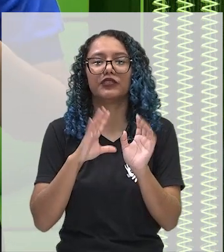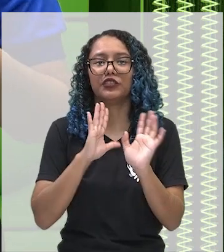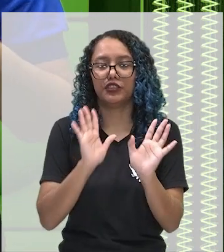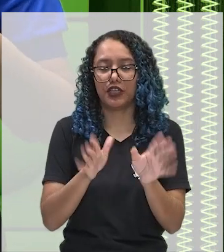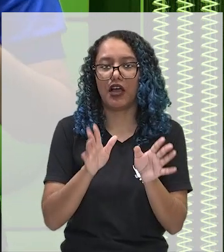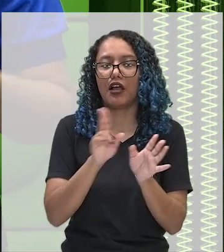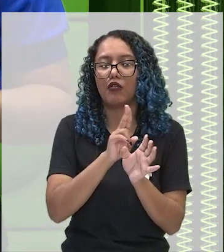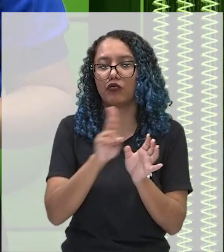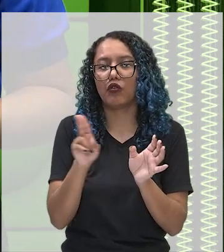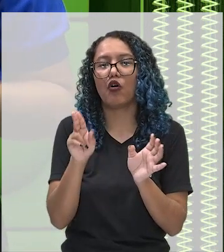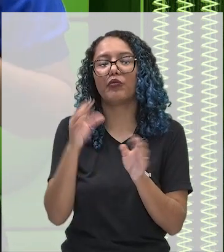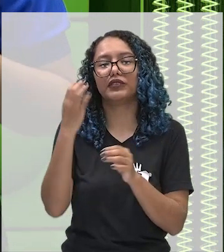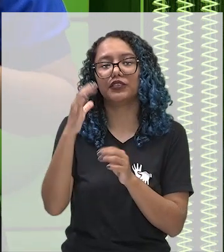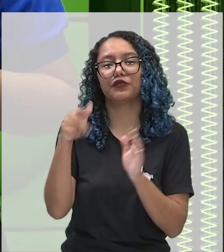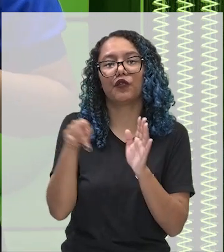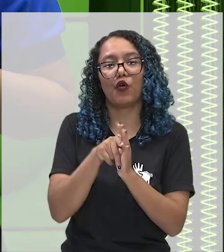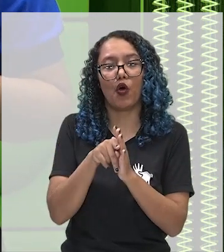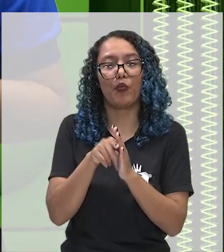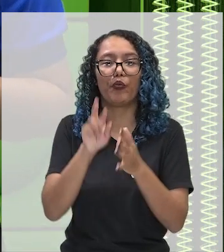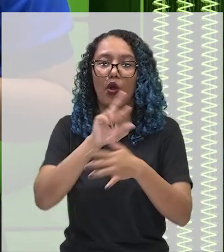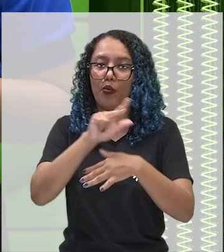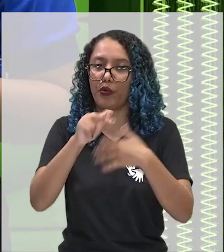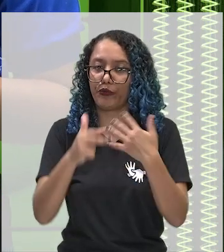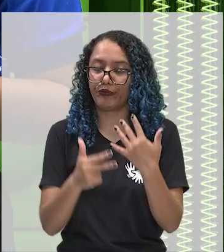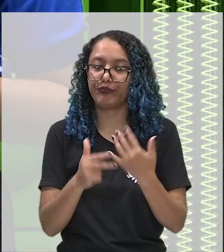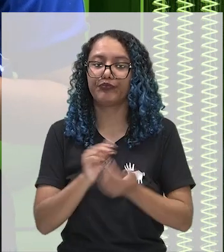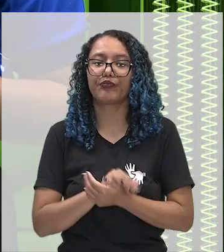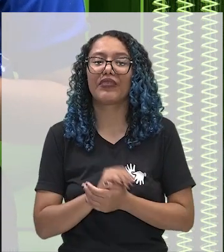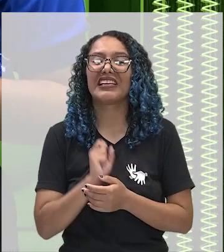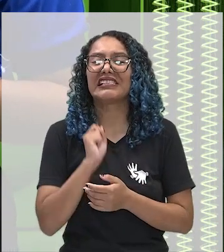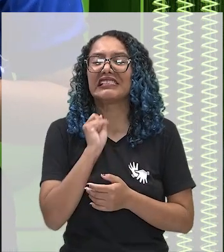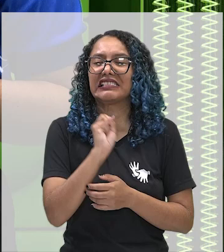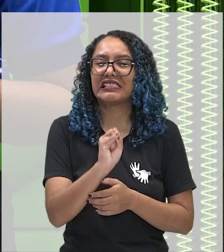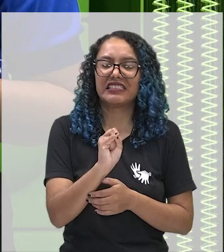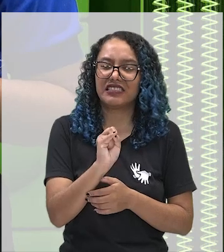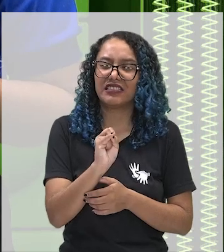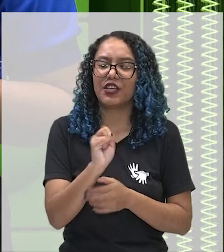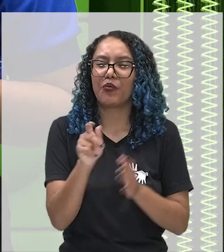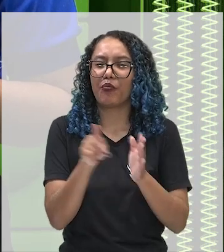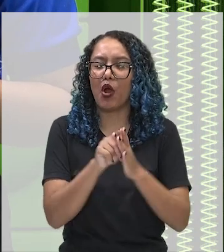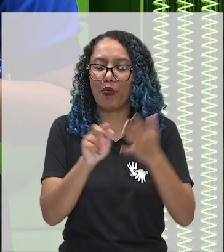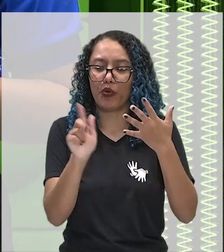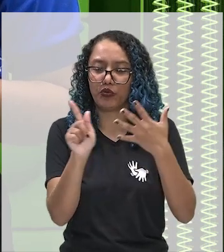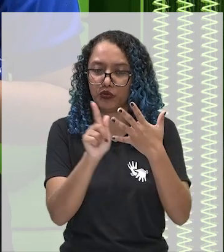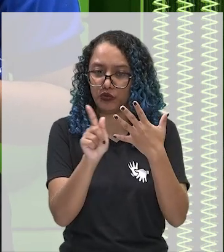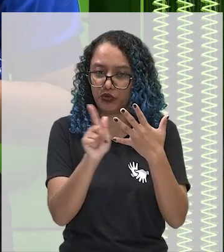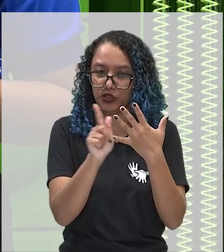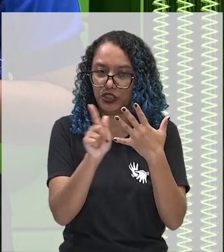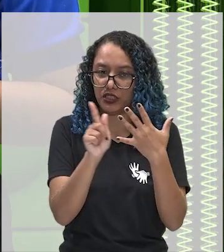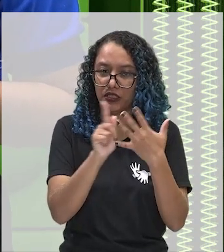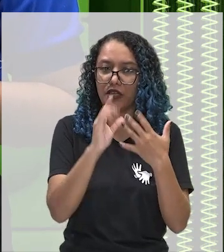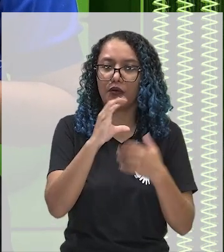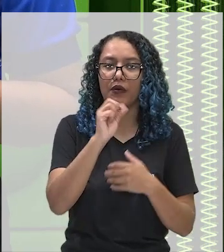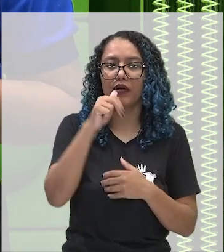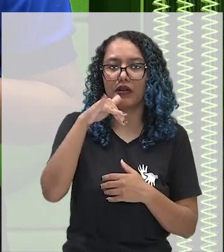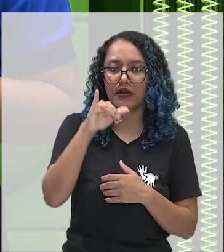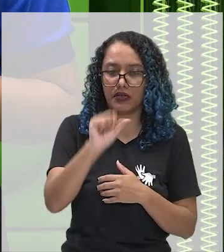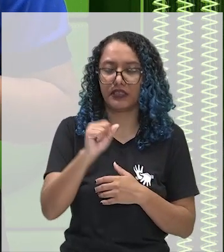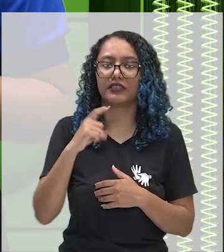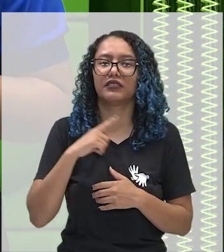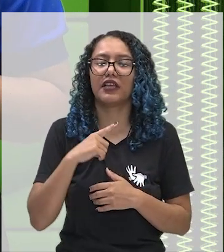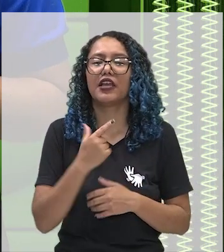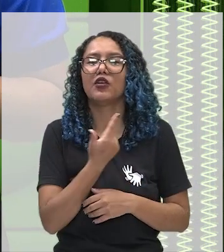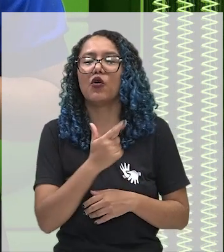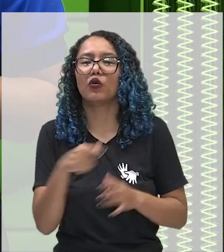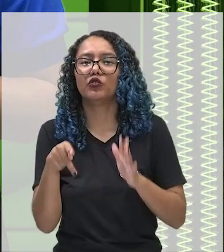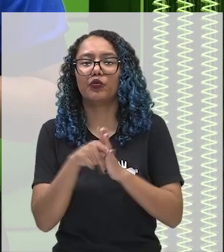animal, né? Ou seja, no nome científico daquela espécie. Então, se esse animal pertence ao gênero Canis, né, ele vai estar com outros animais